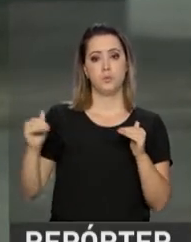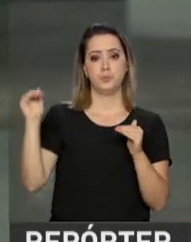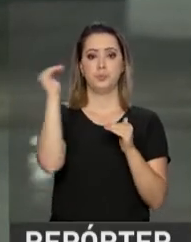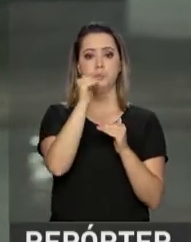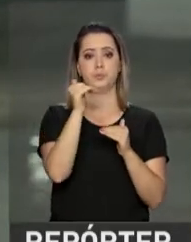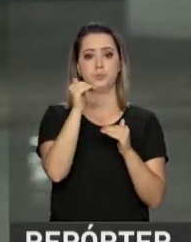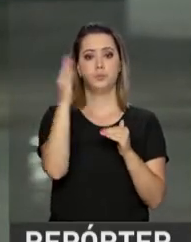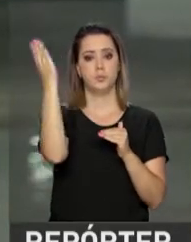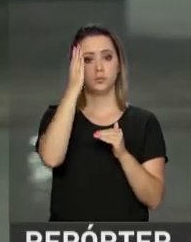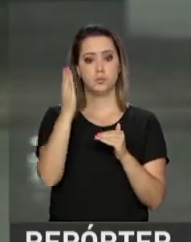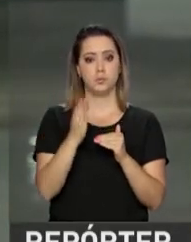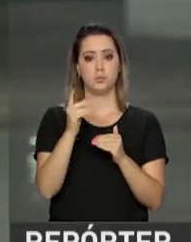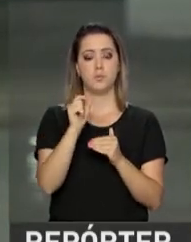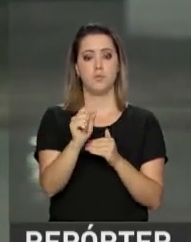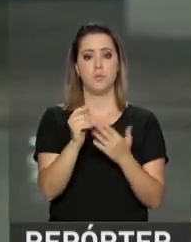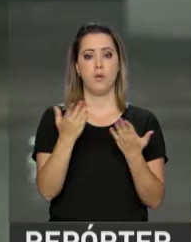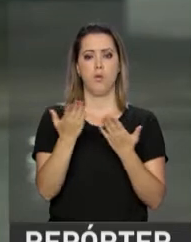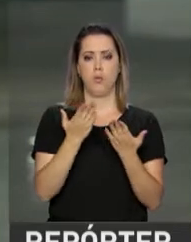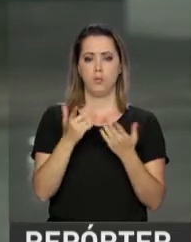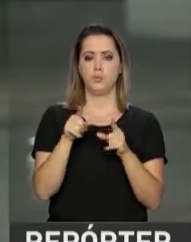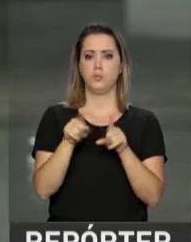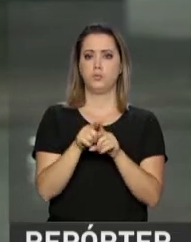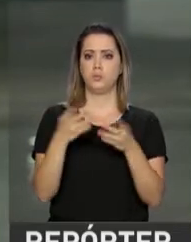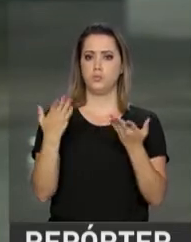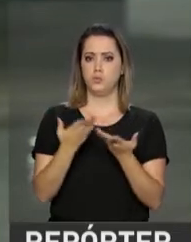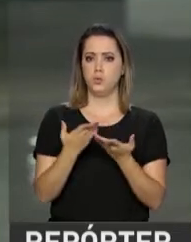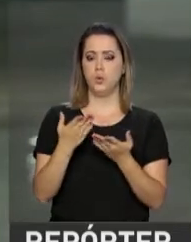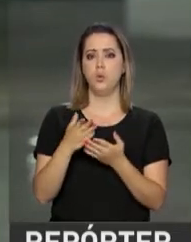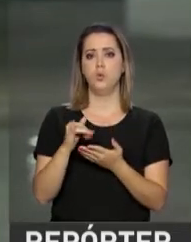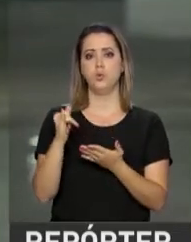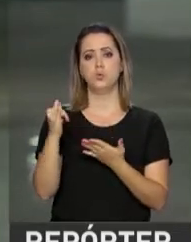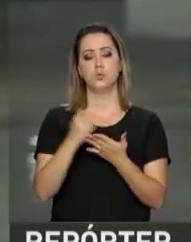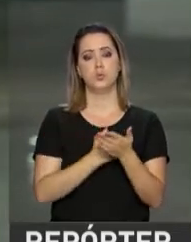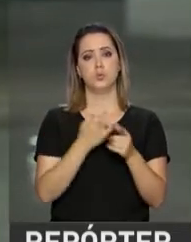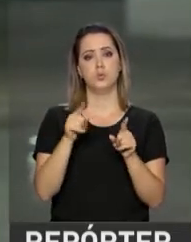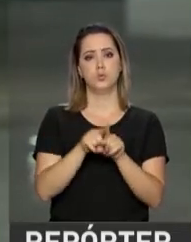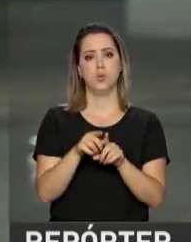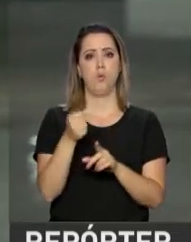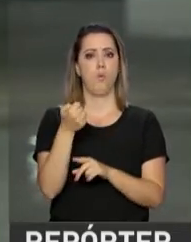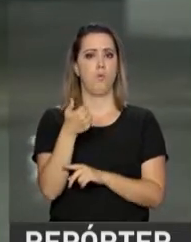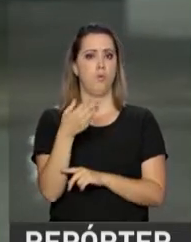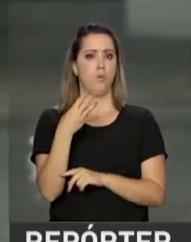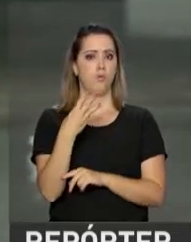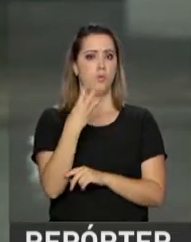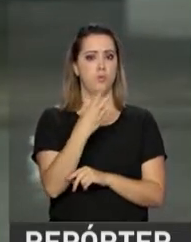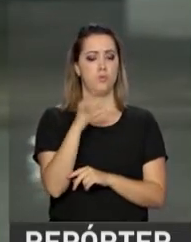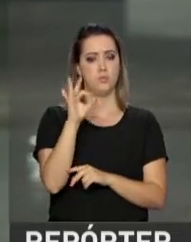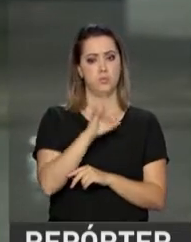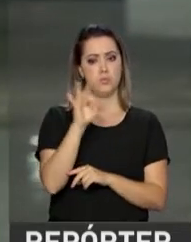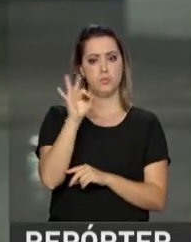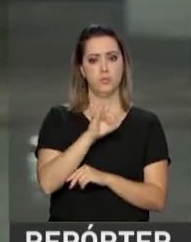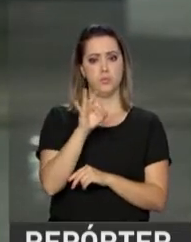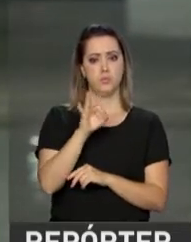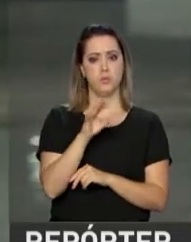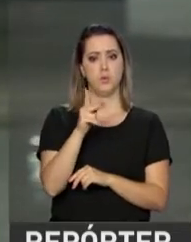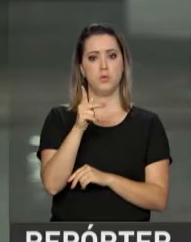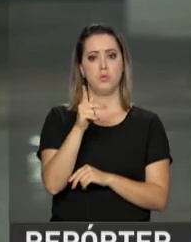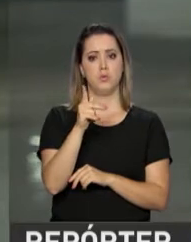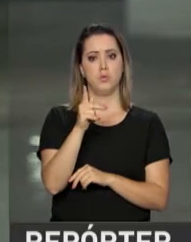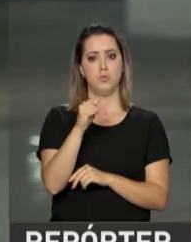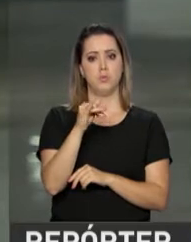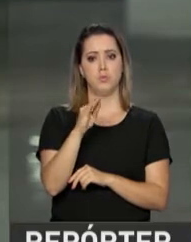do que a brasileira atualmente a carga tributária no brasil chega a quase 33 por cento do produto interno